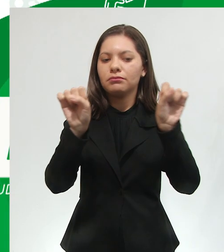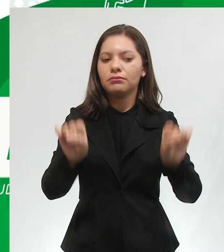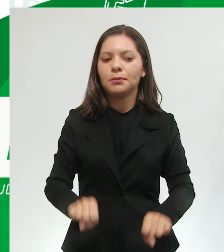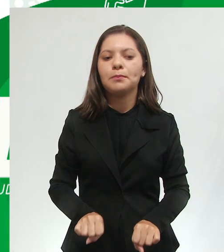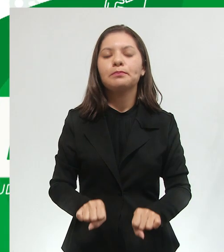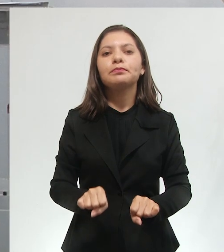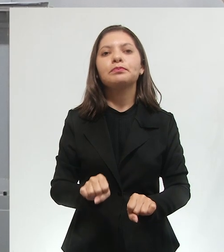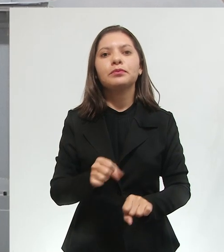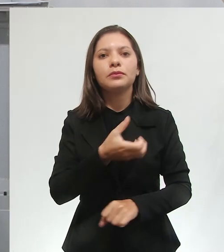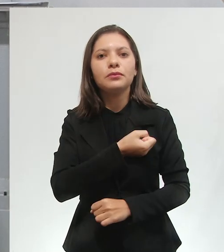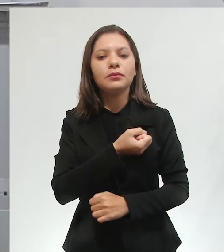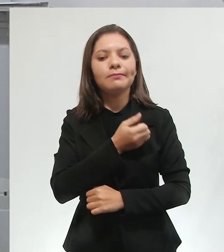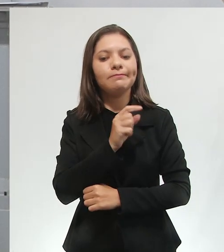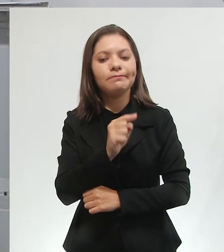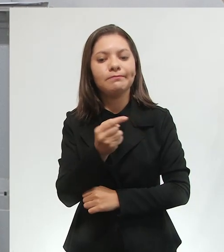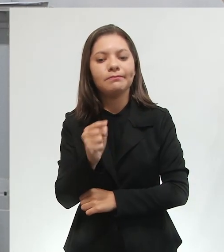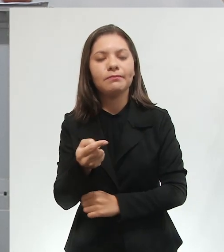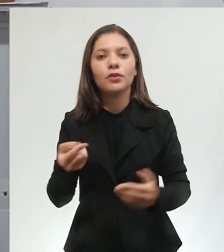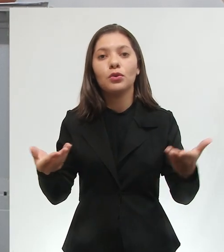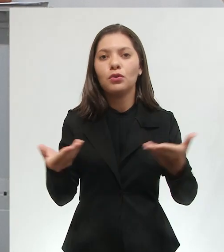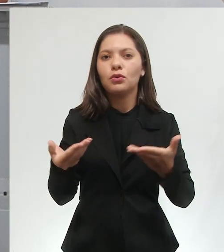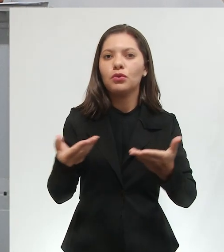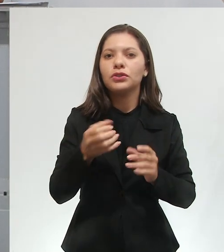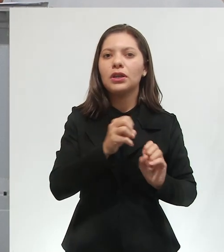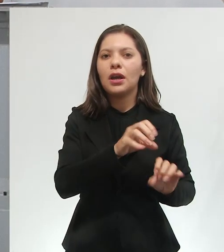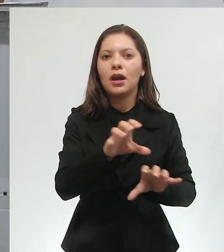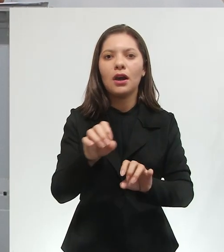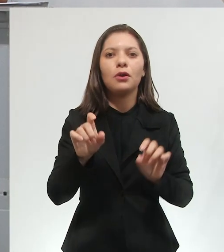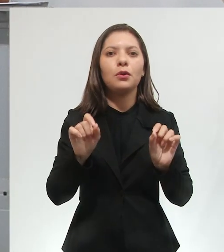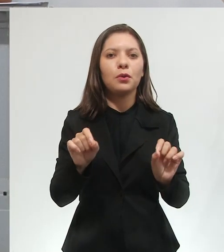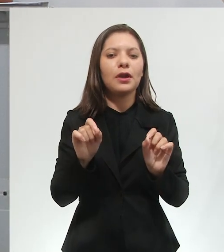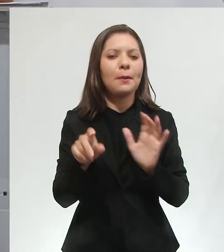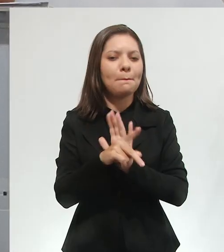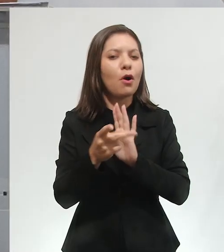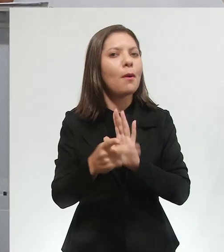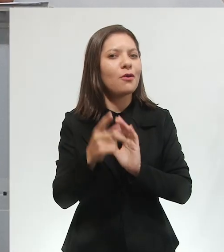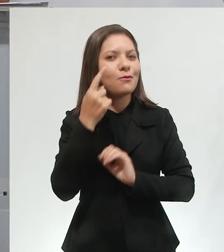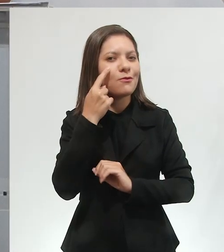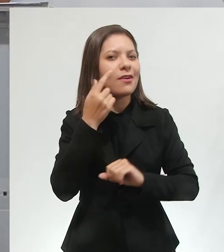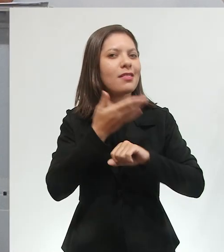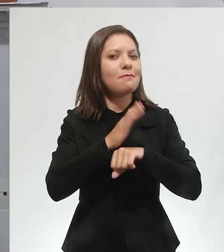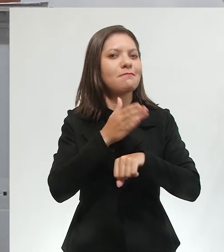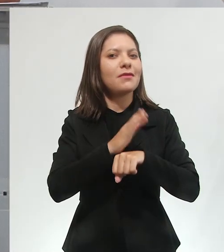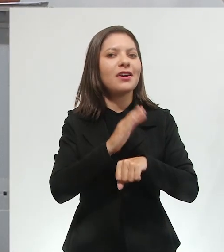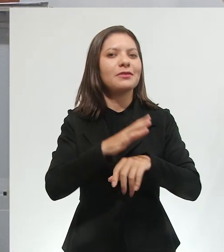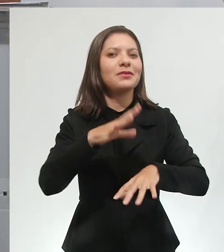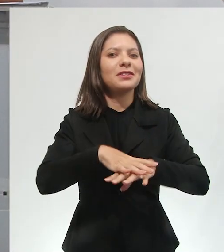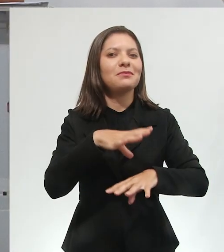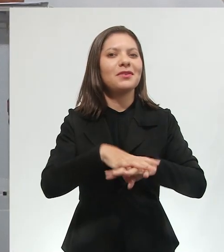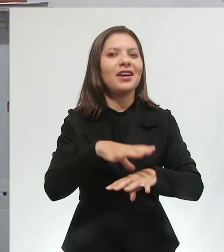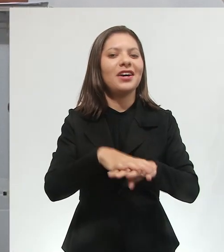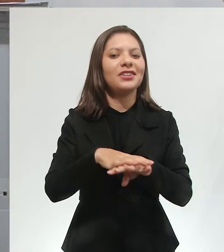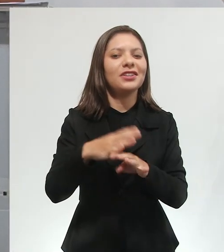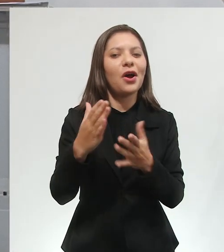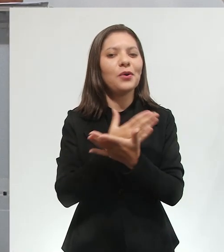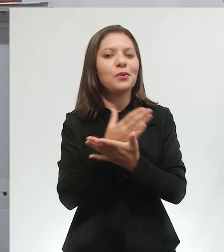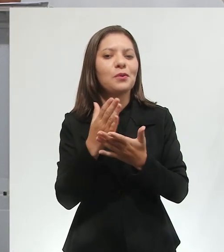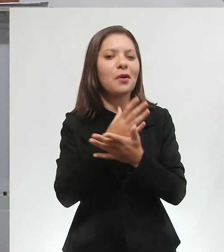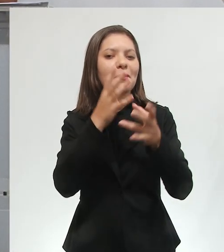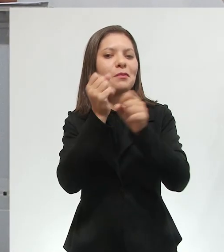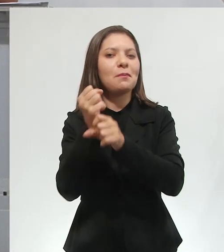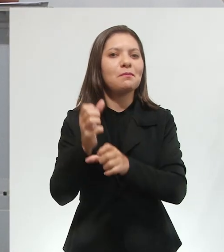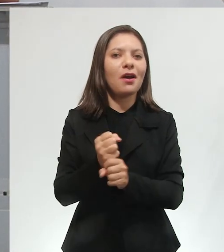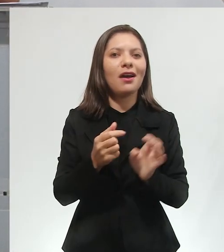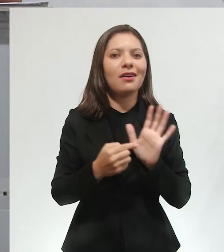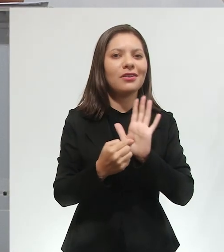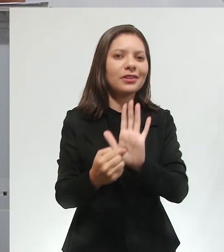uma aula que vai ser a aula que nós vamos fazer uma parte matemática mesmo da coisa. Nessa nós vamos fazer algumas continhas, mostrar como é que isso vai